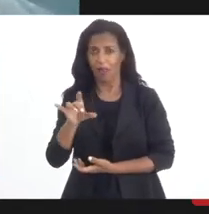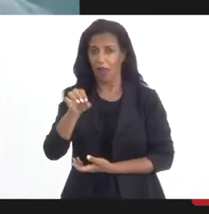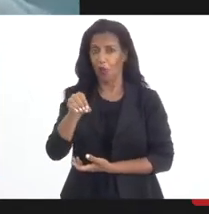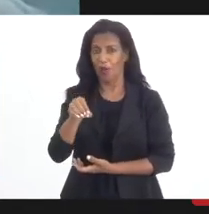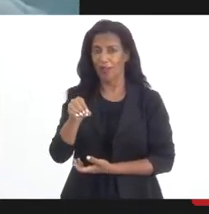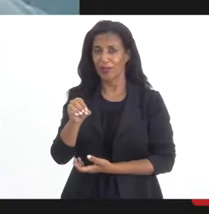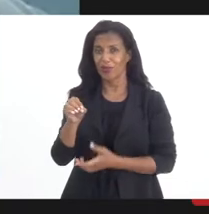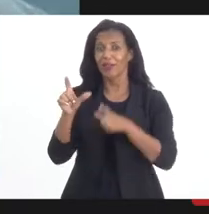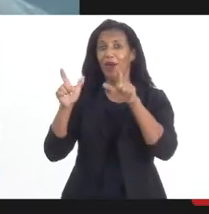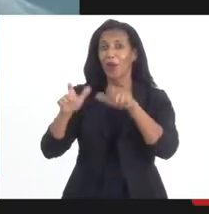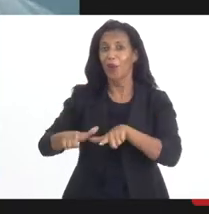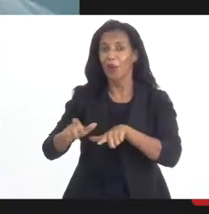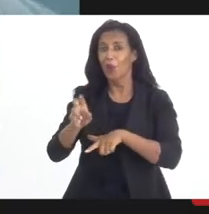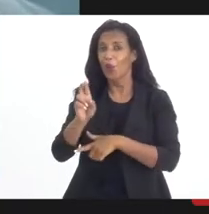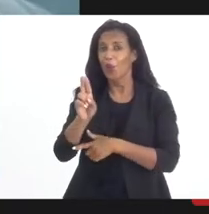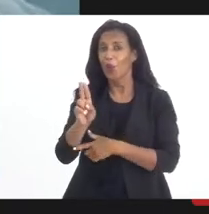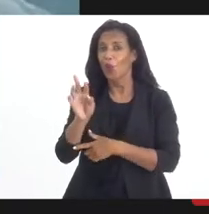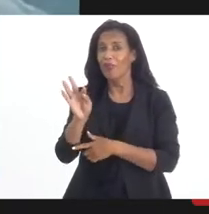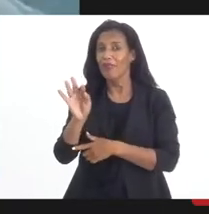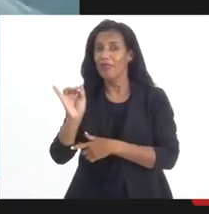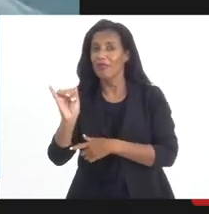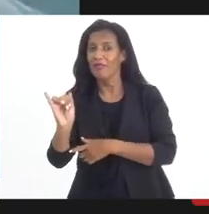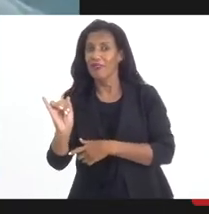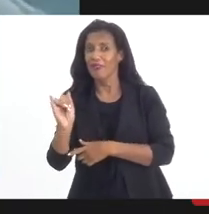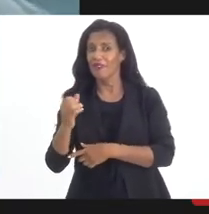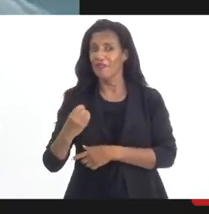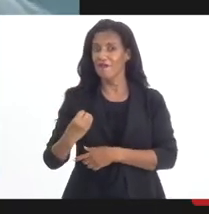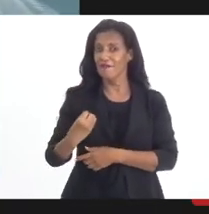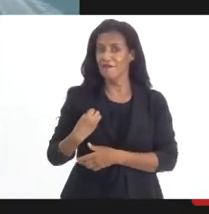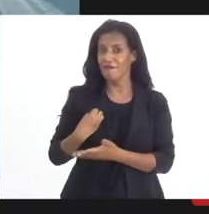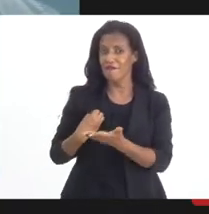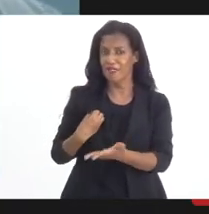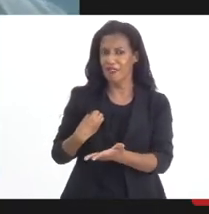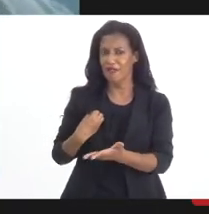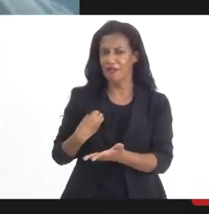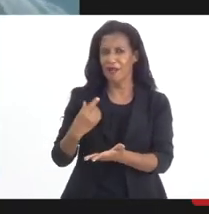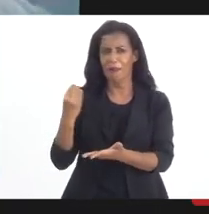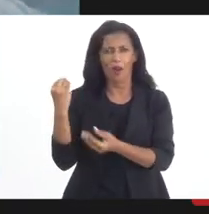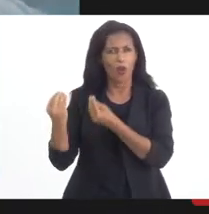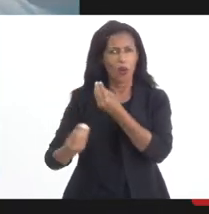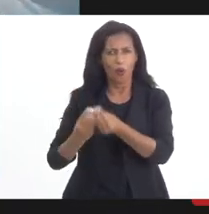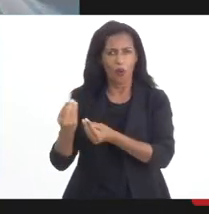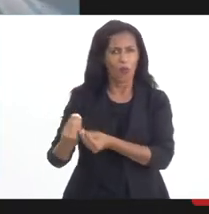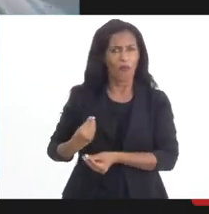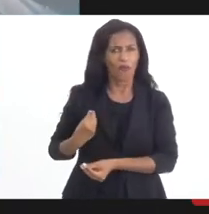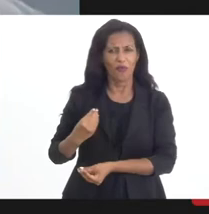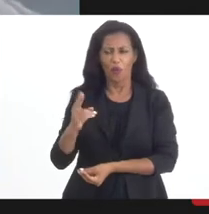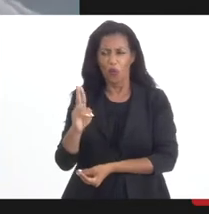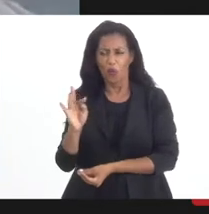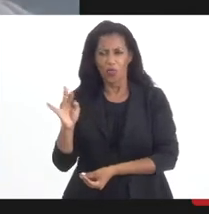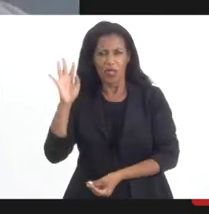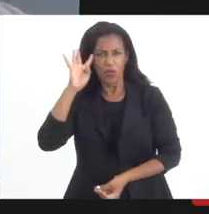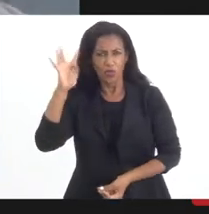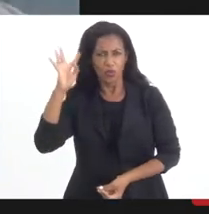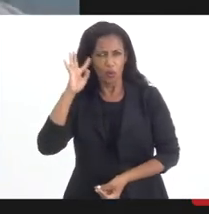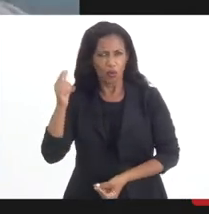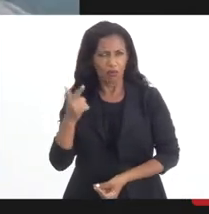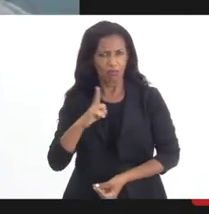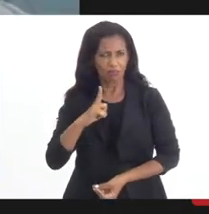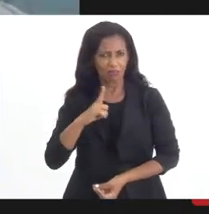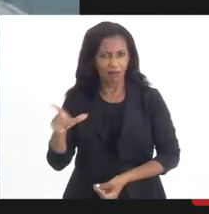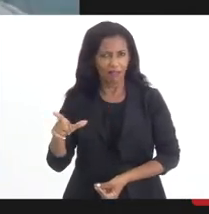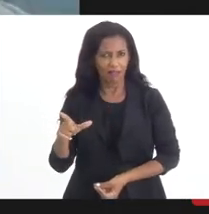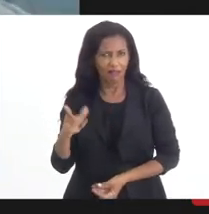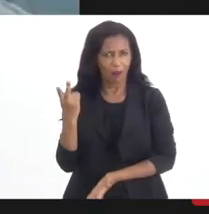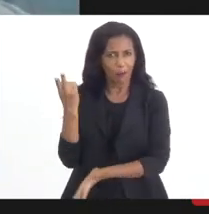UTI, que o UESO sobrevive, mas ninguém vive uma vida numa UTI, ninguém sonha numa UTI, ninguém